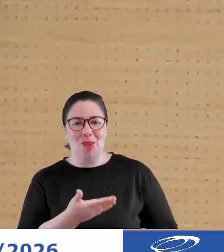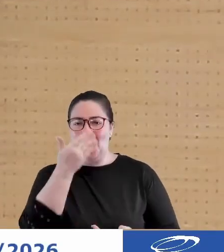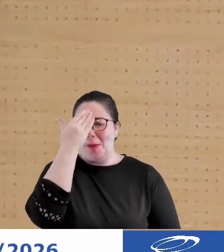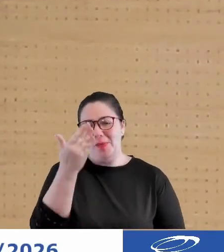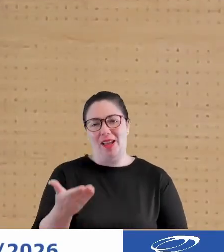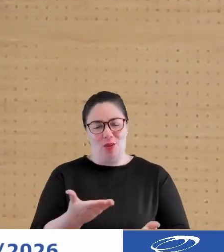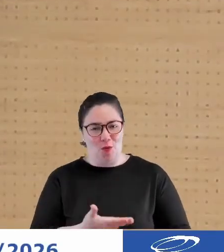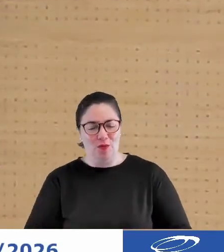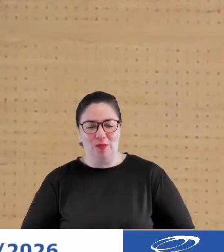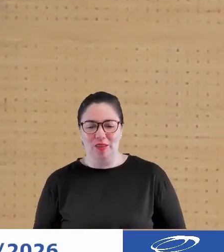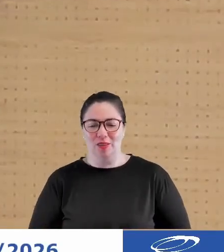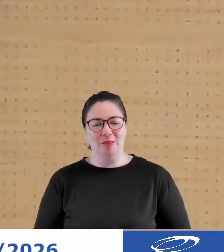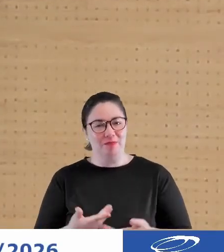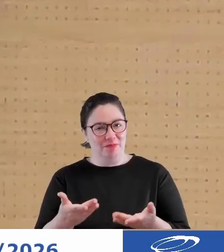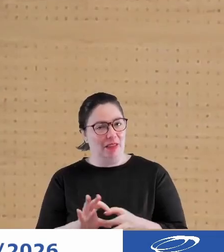palavra é sua. Obrigada.